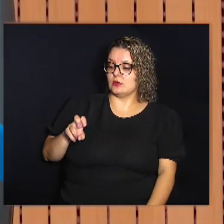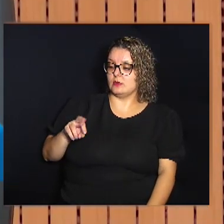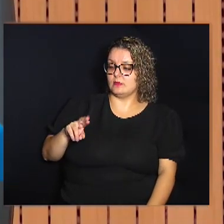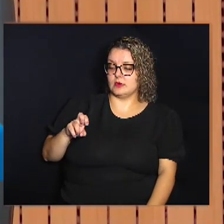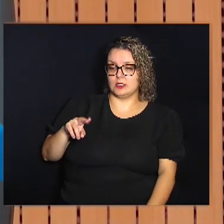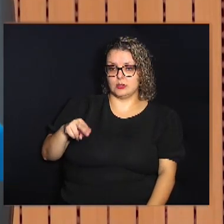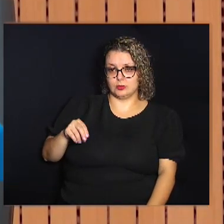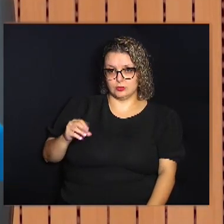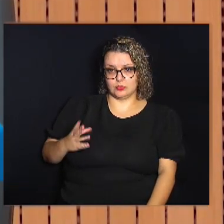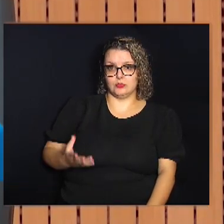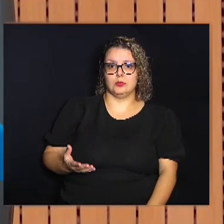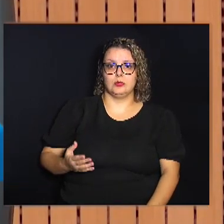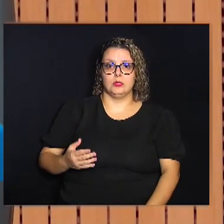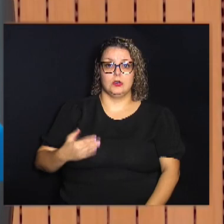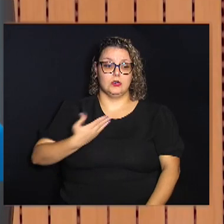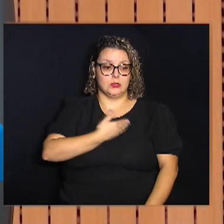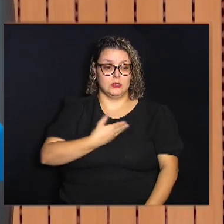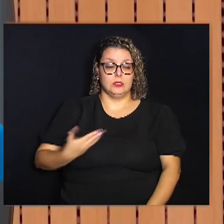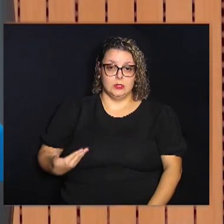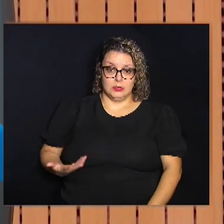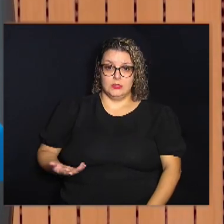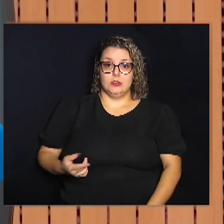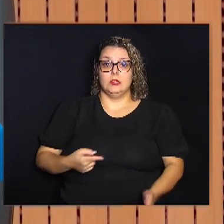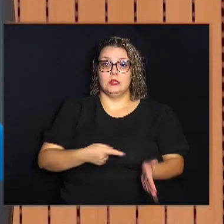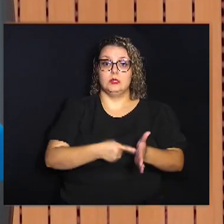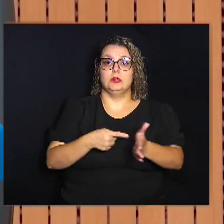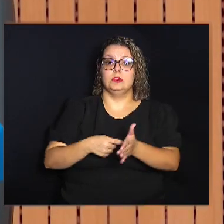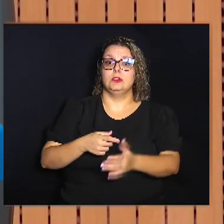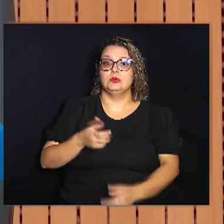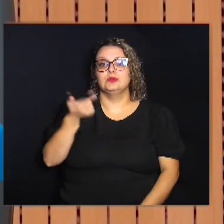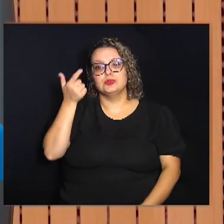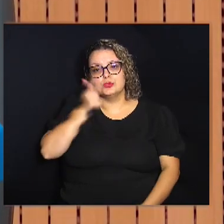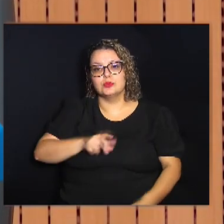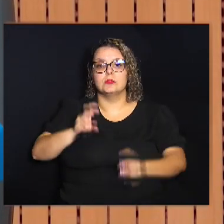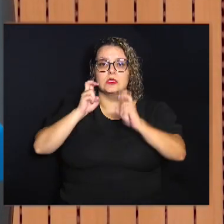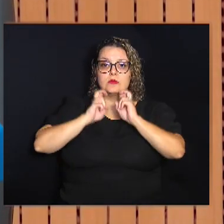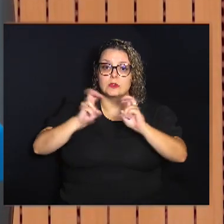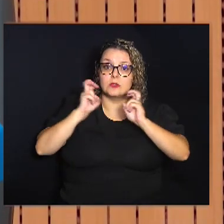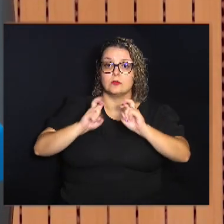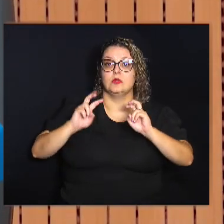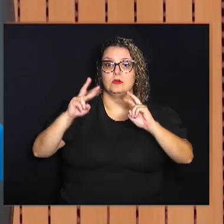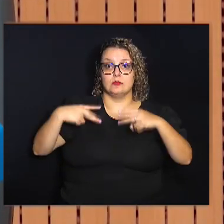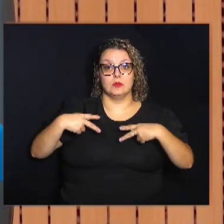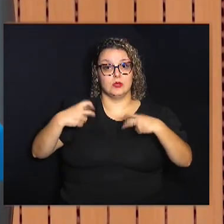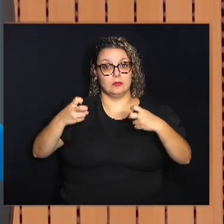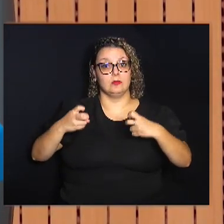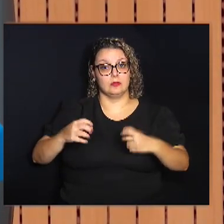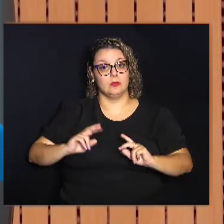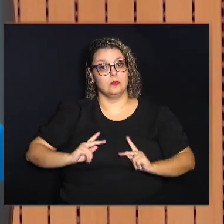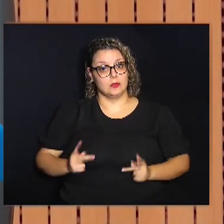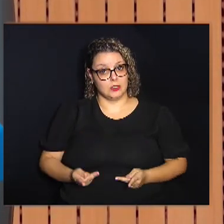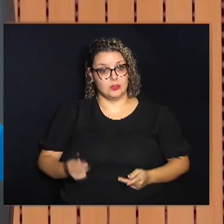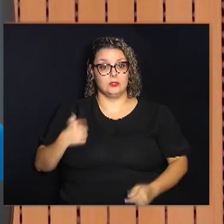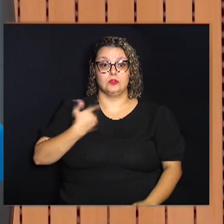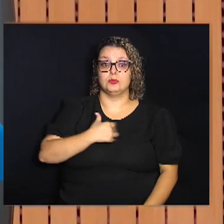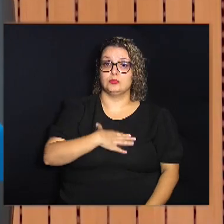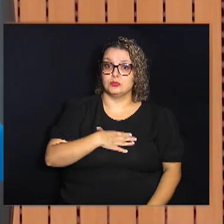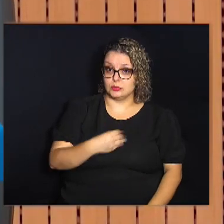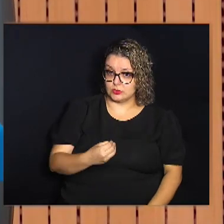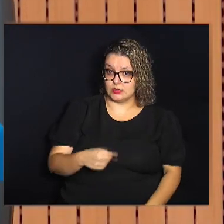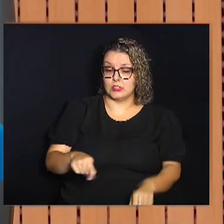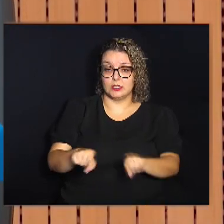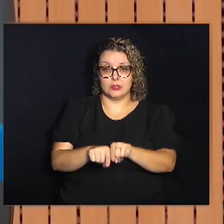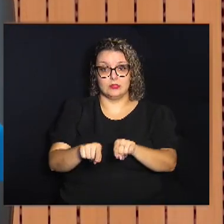acontecendo, está denunciando mais uma vez o momento que a gente grita para que a gente seja reconhecida como seres humanos e que os nossos filhos também